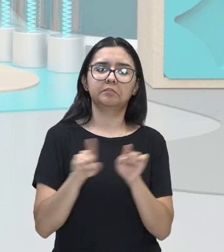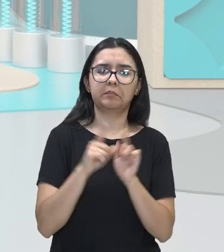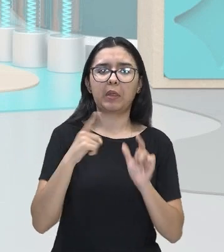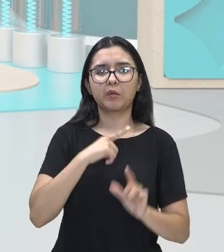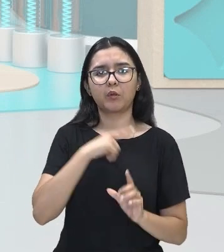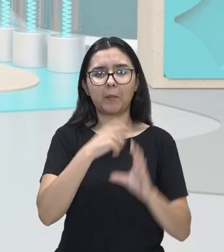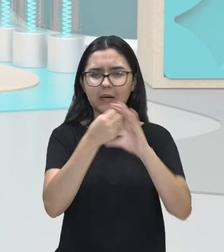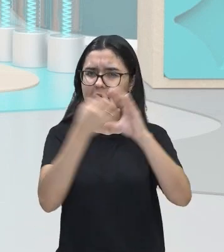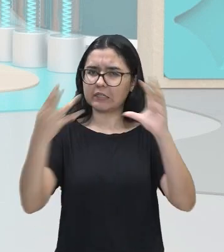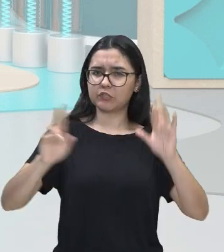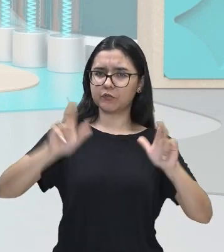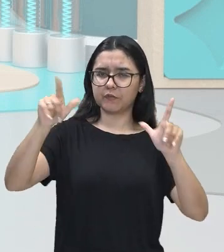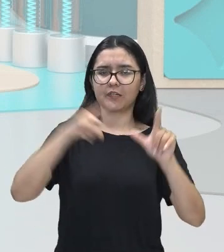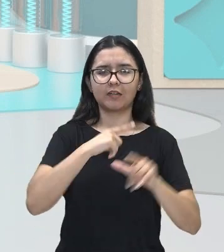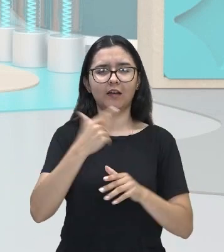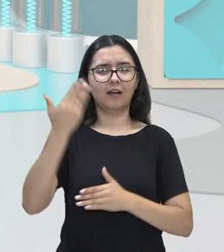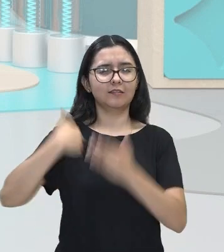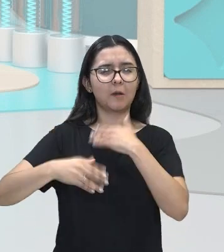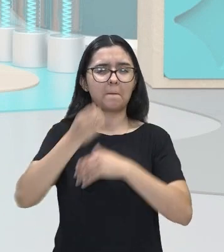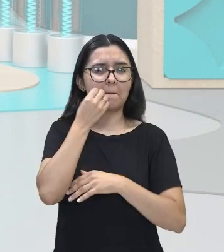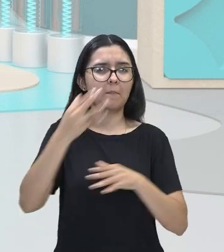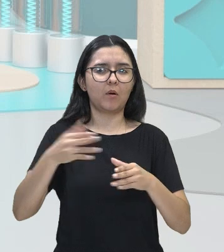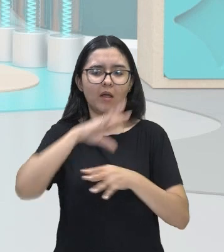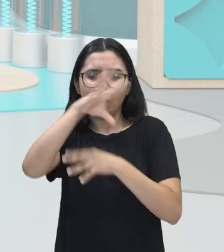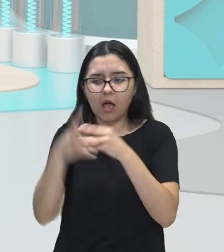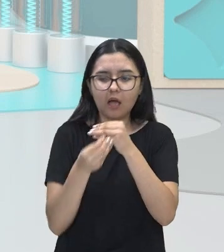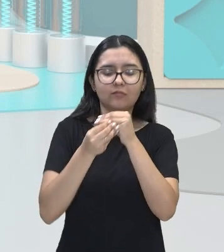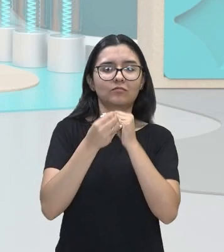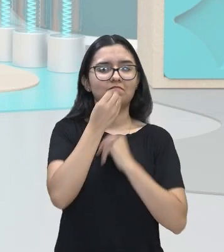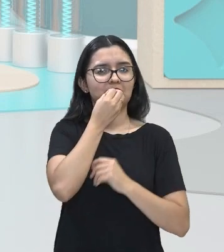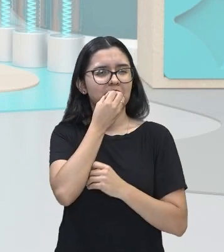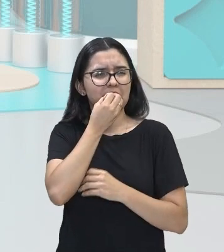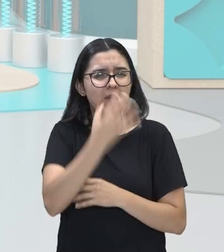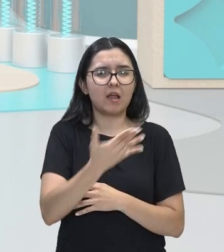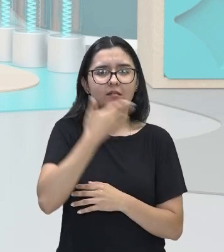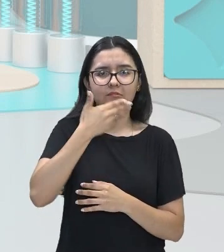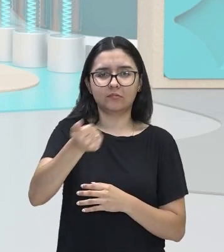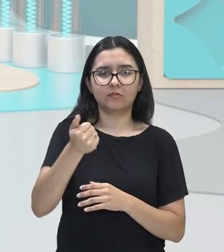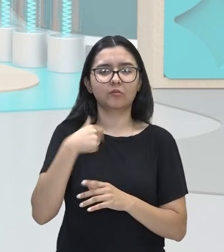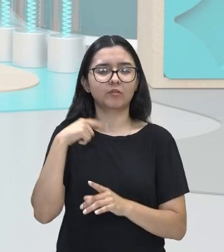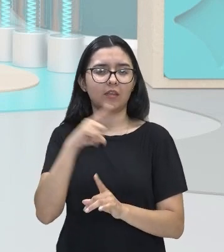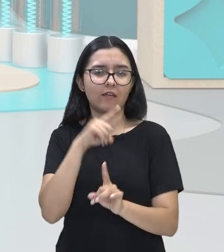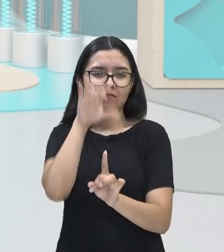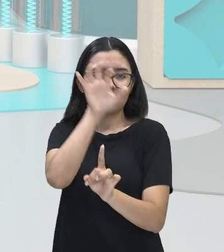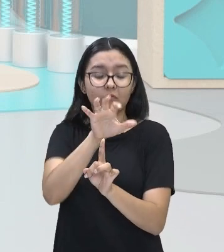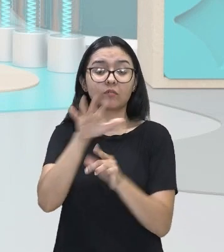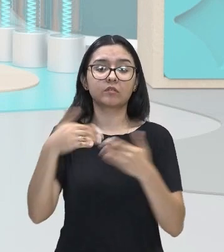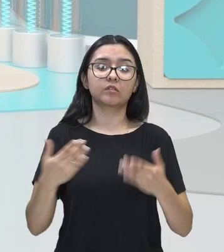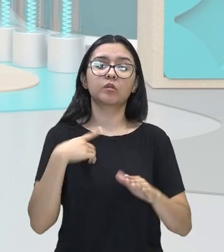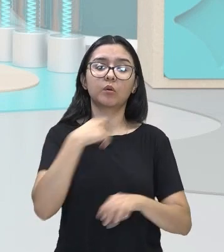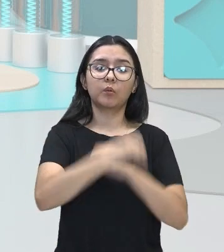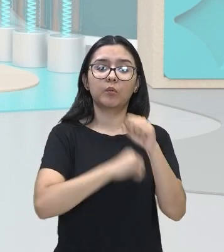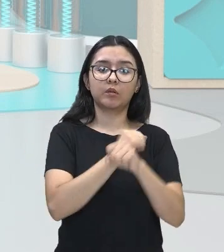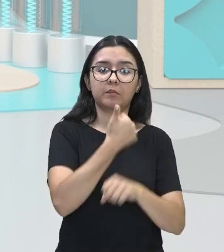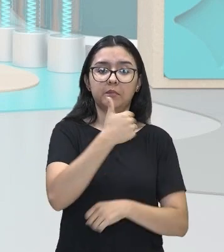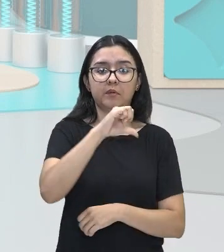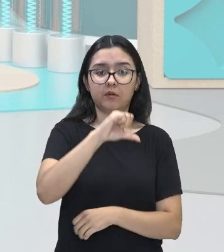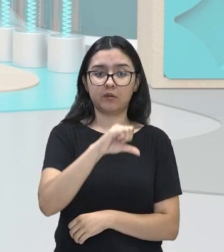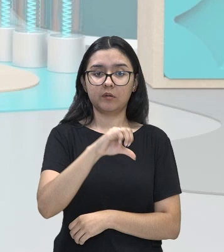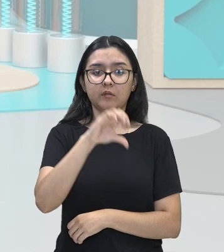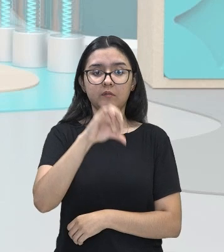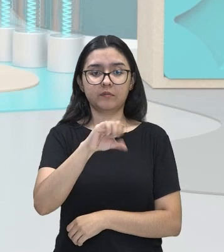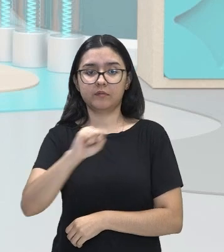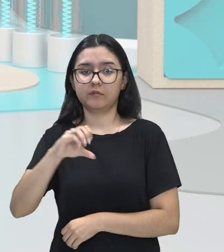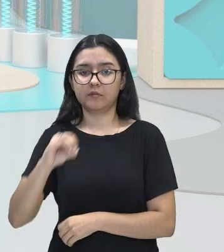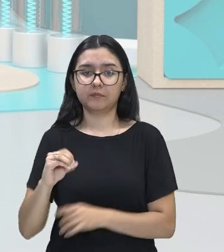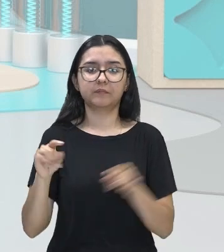aquilo que já era muito bom e ficou melhor quando recebeu essa influência. Nos anos de 1980